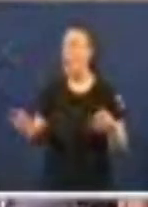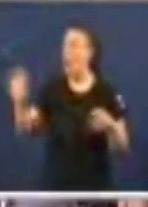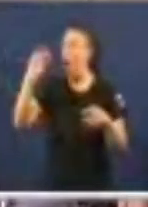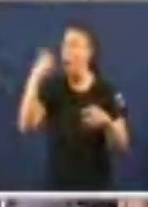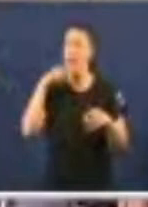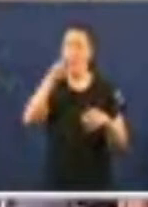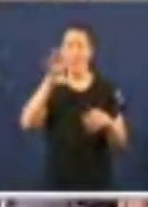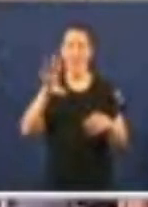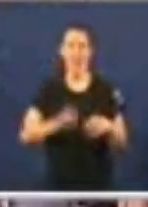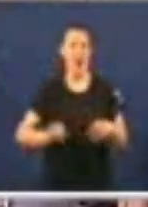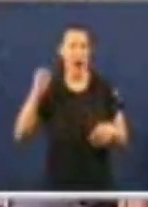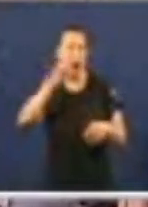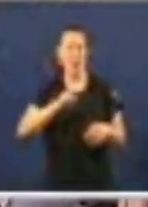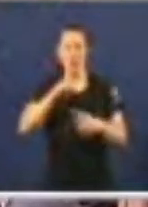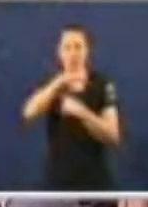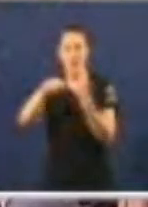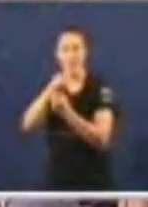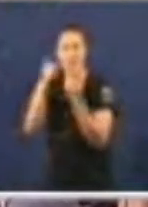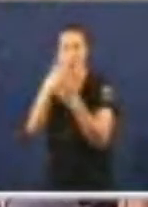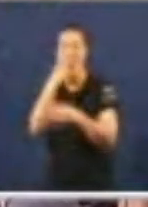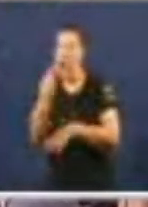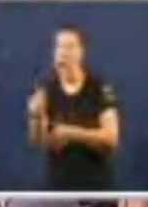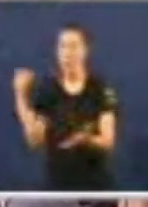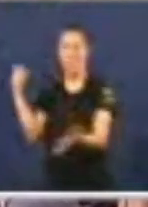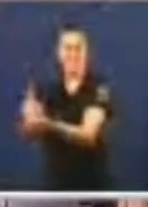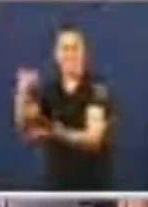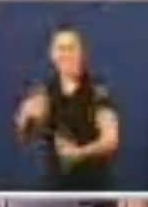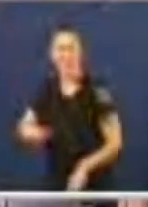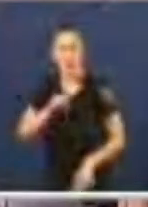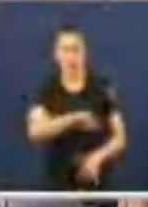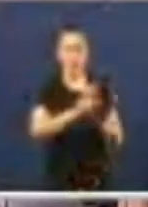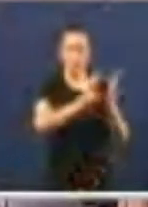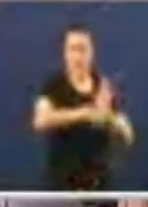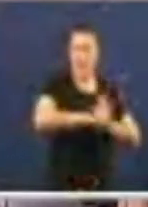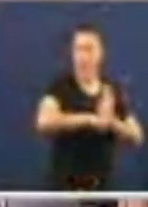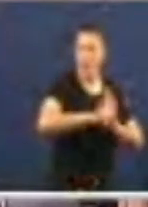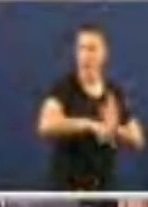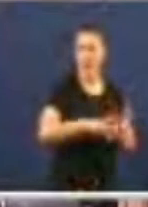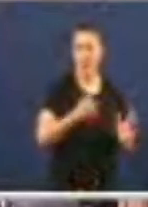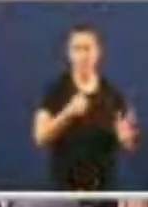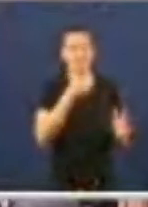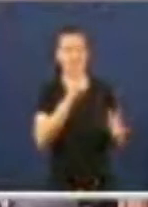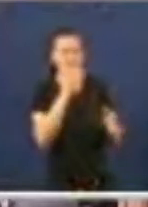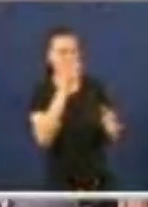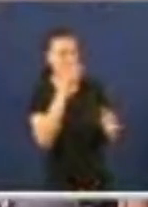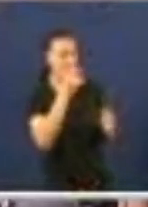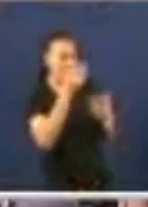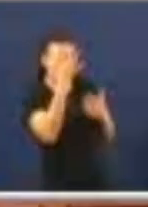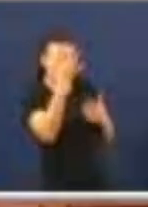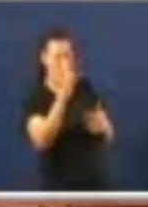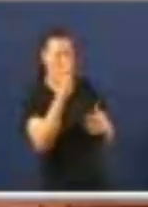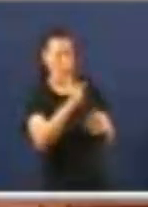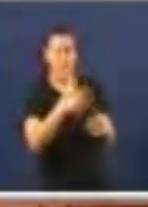da chegada do AVE. Vostede aquí defendendo o enésimo retraso. Se nos fiamos da súa palabra no ano 2019, é